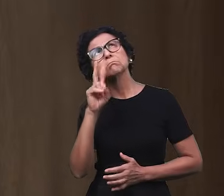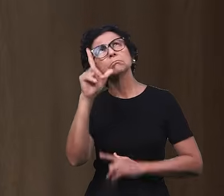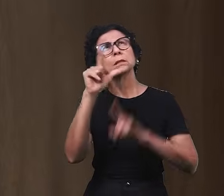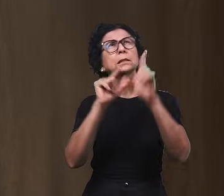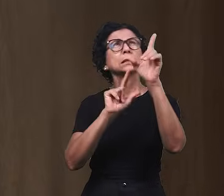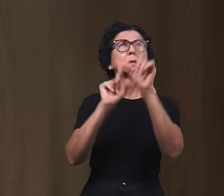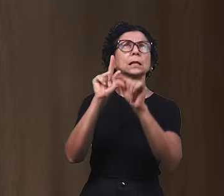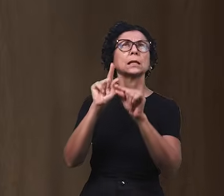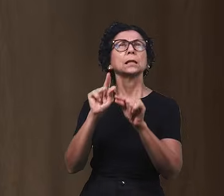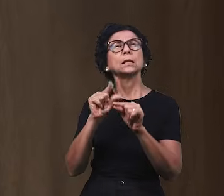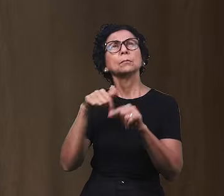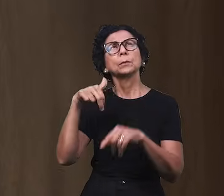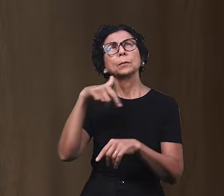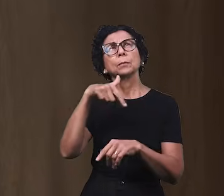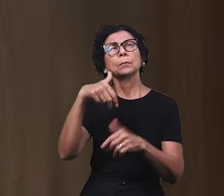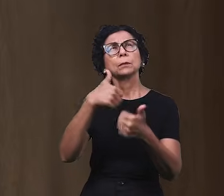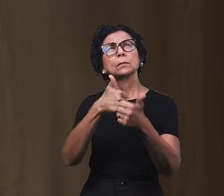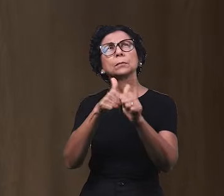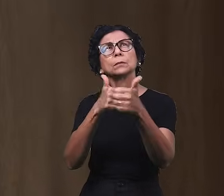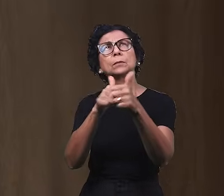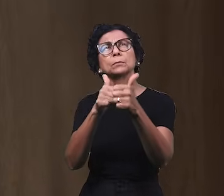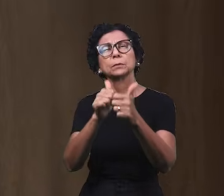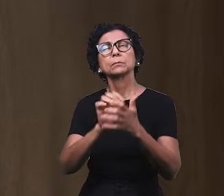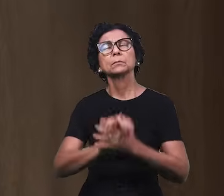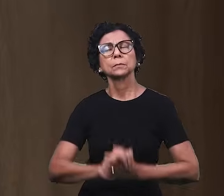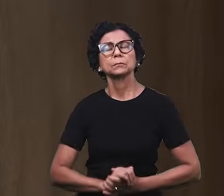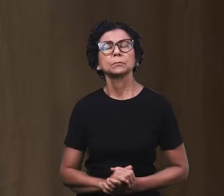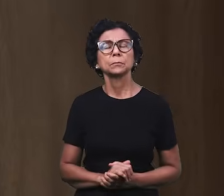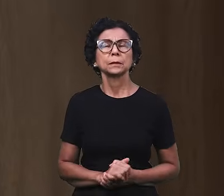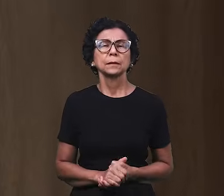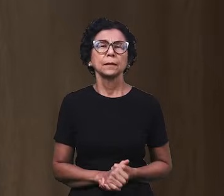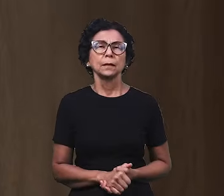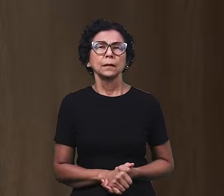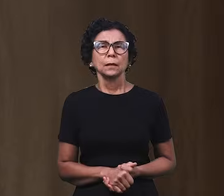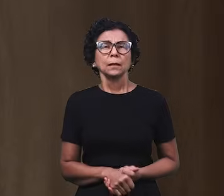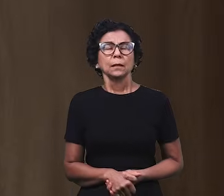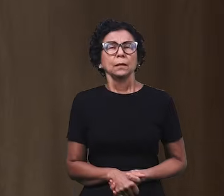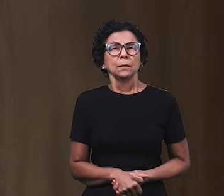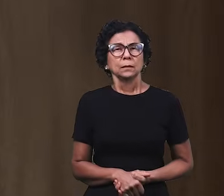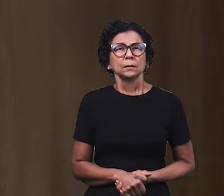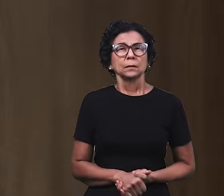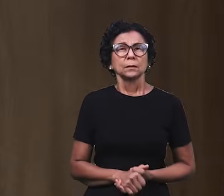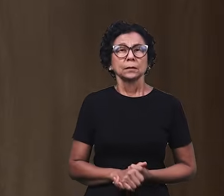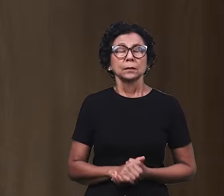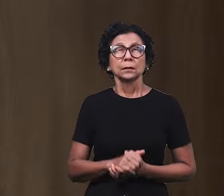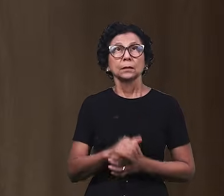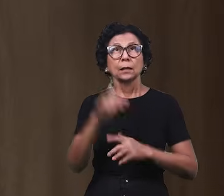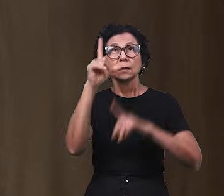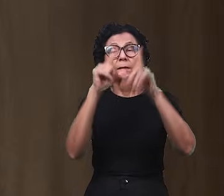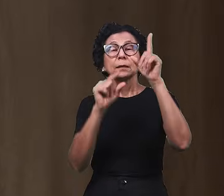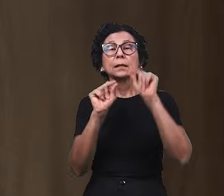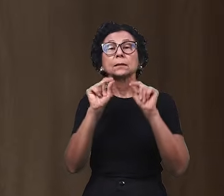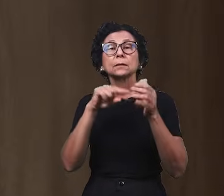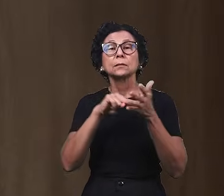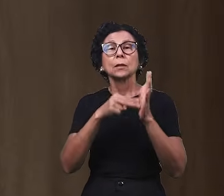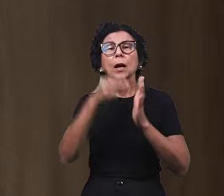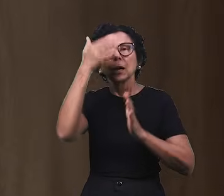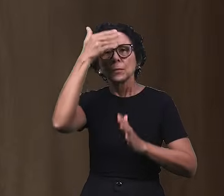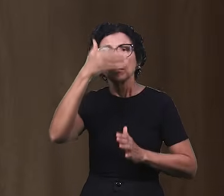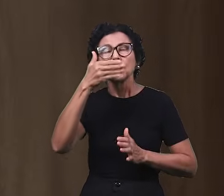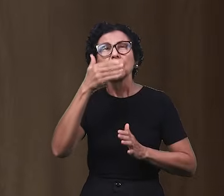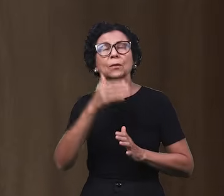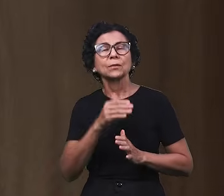estrela, né, que profetizou ali o nascimento de Jesus.